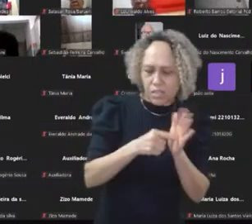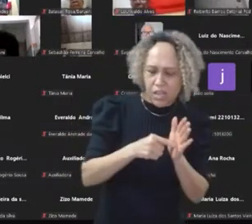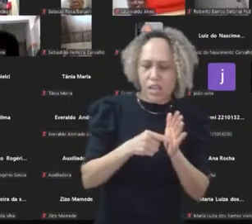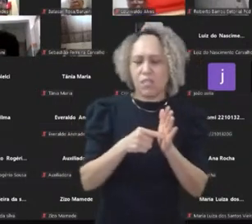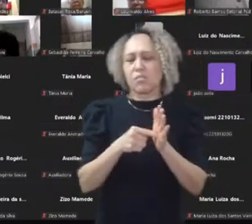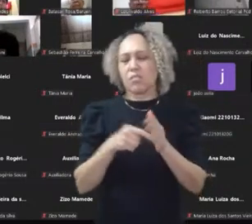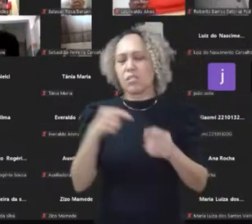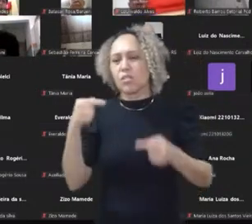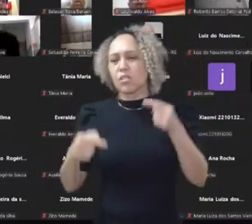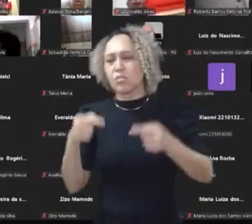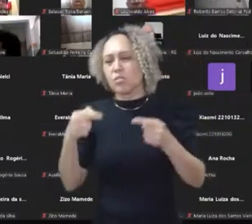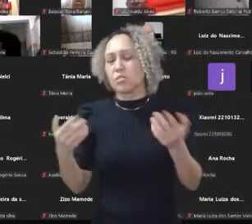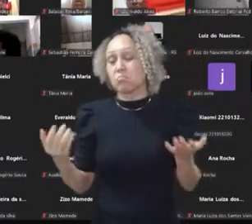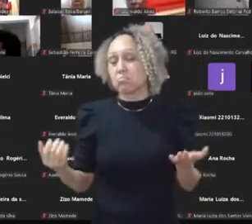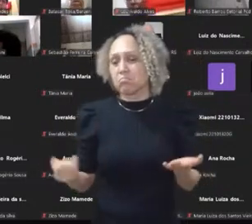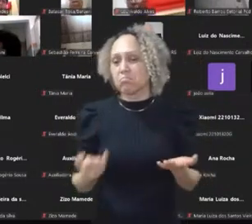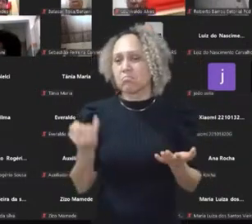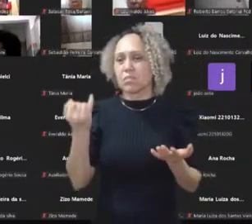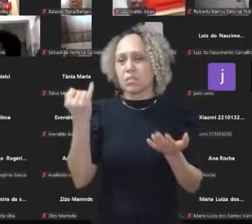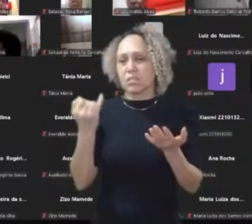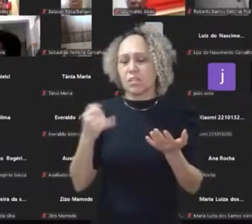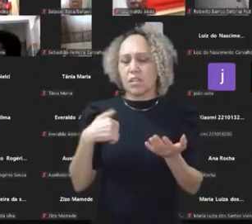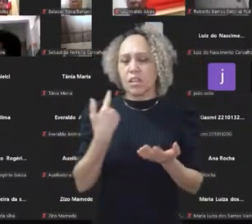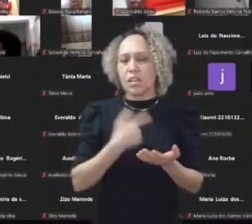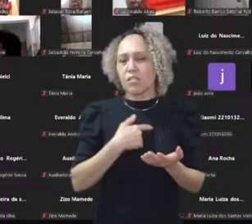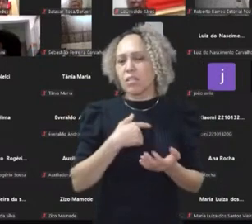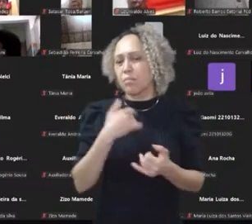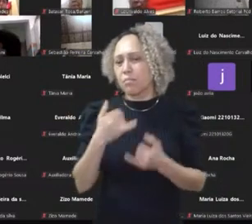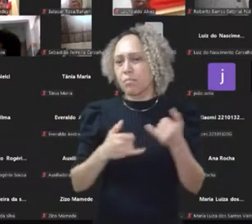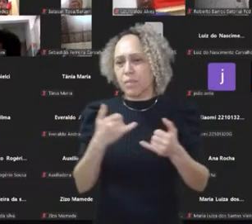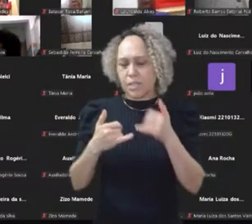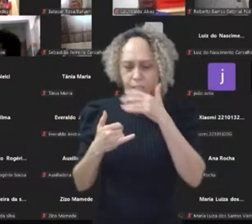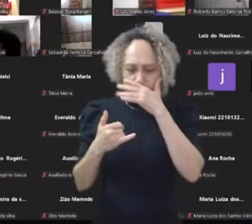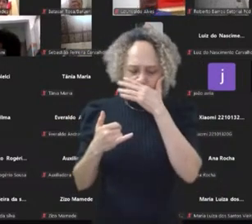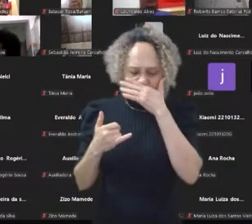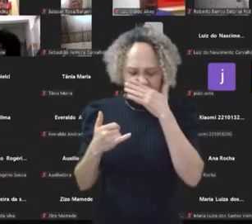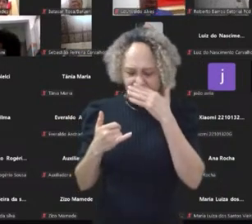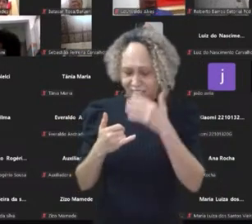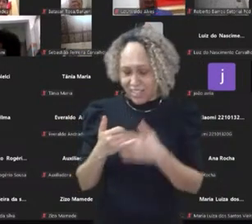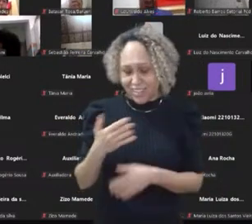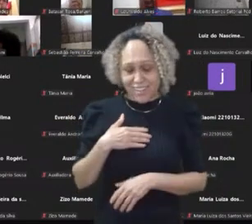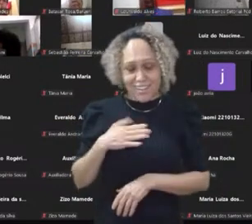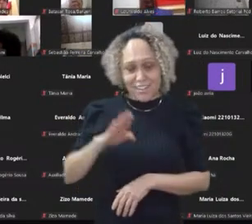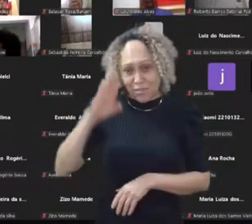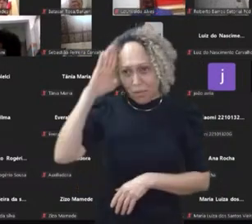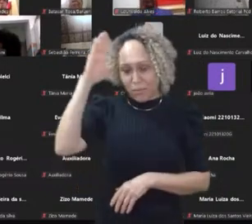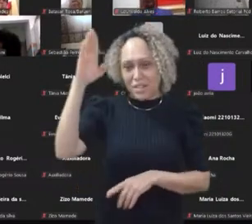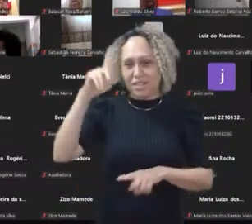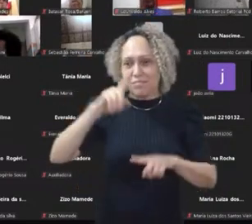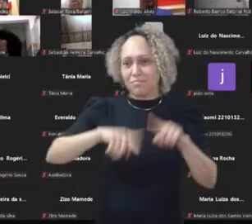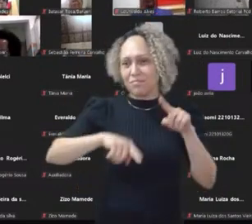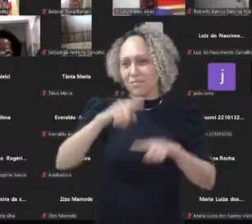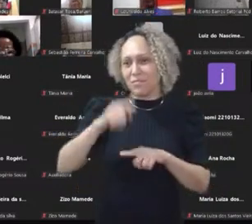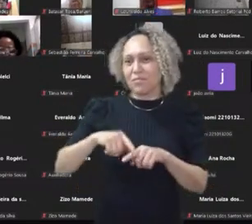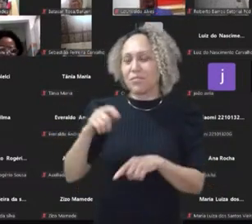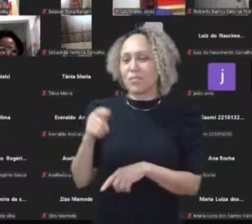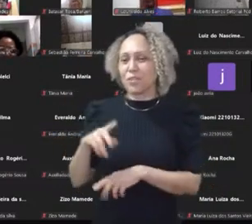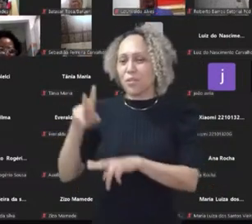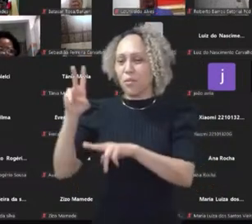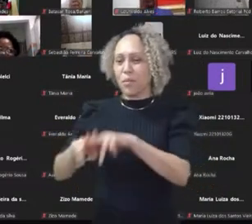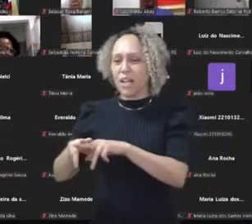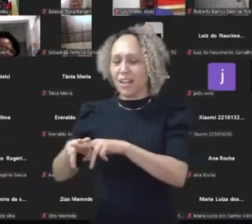eessa é a grande coisa e eu até brinco que o grande objeto da eleição foi uma cadeira não foi nenhuma nada de Inteligência Artificial então não tem como a gente